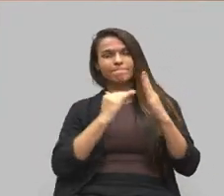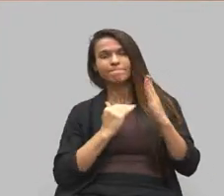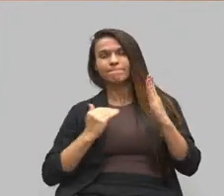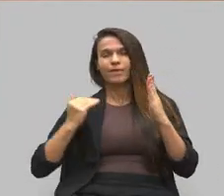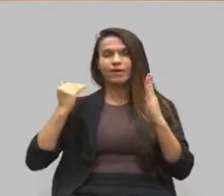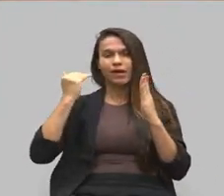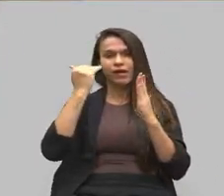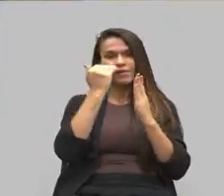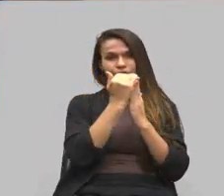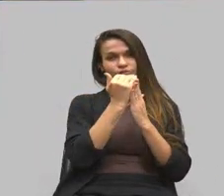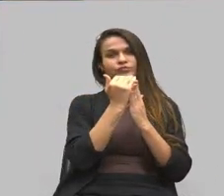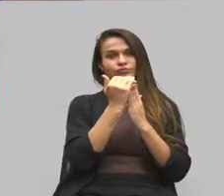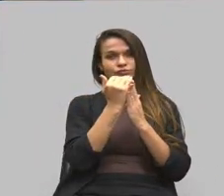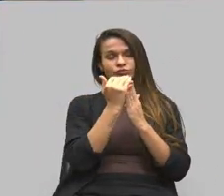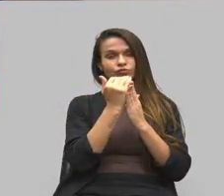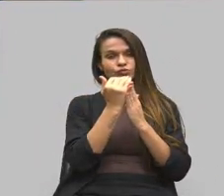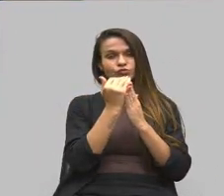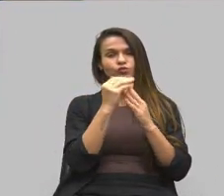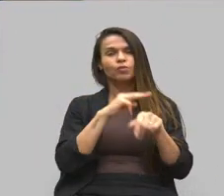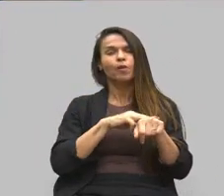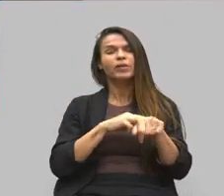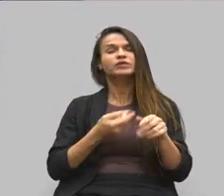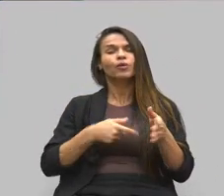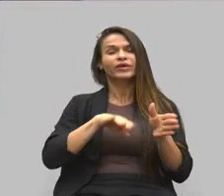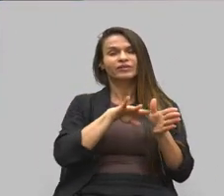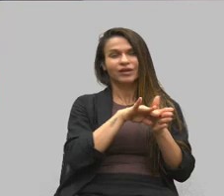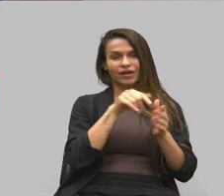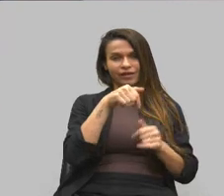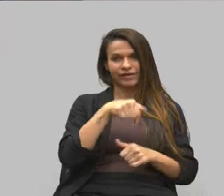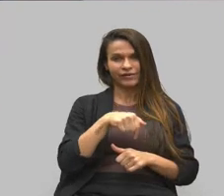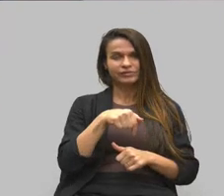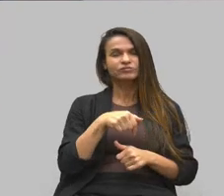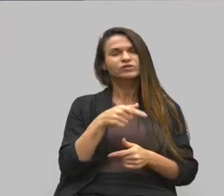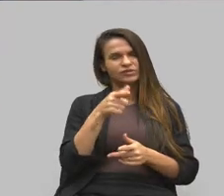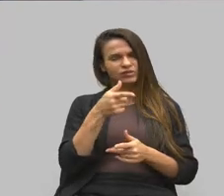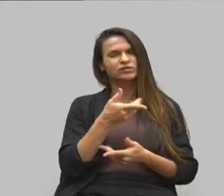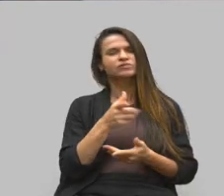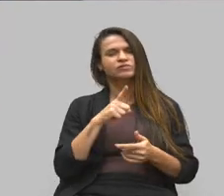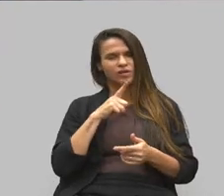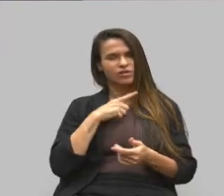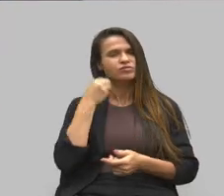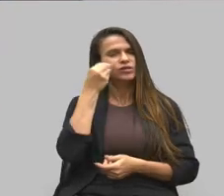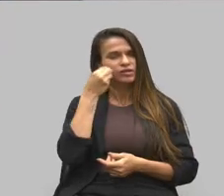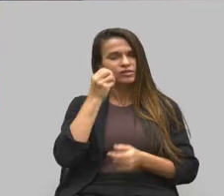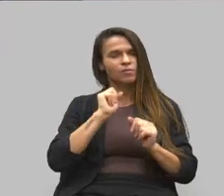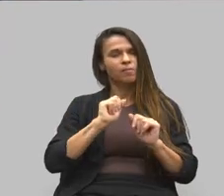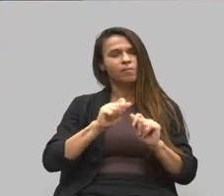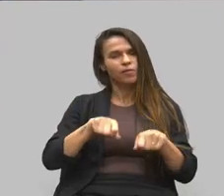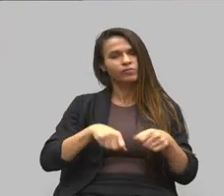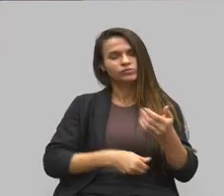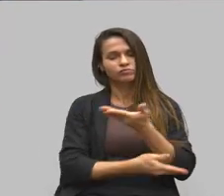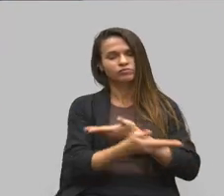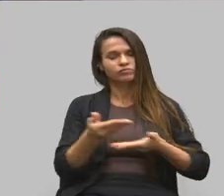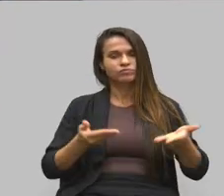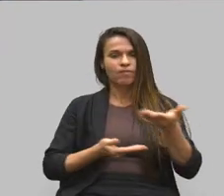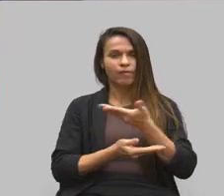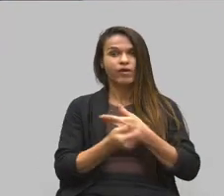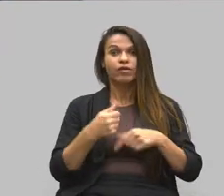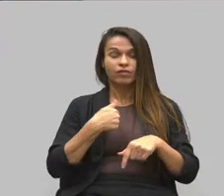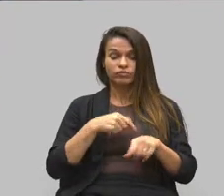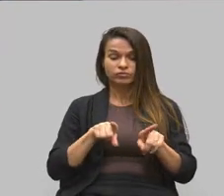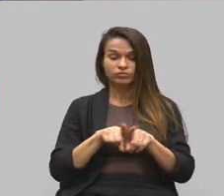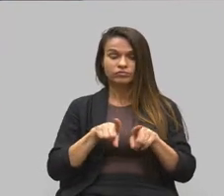informações trocas de experiências que vão me ajudar e o que eu puder também ao longo da audiência contribuir